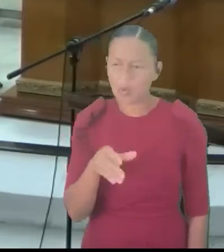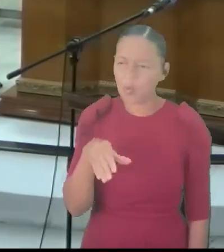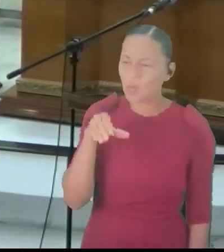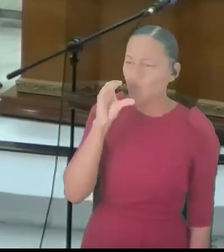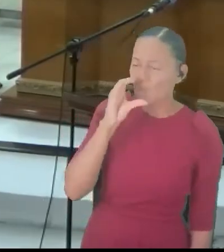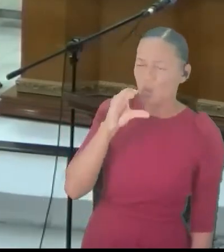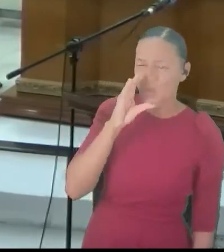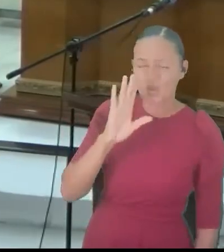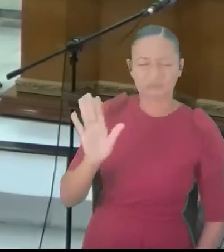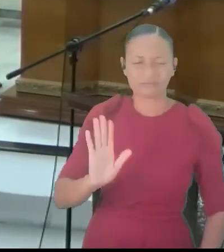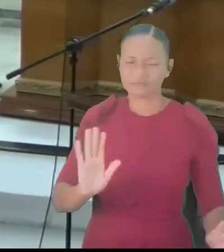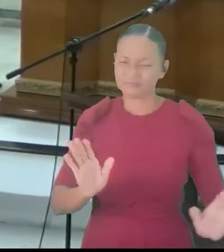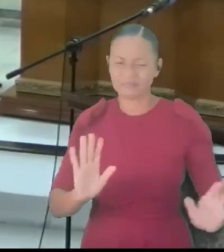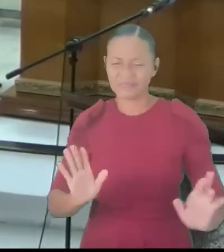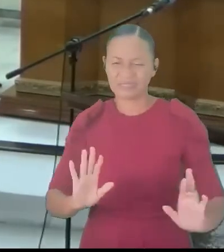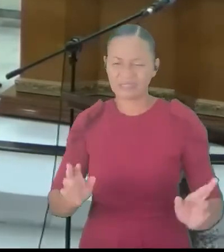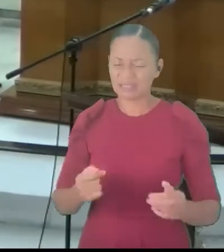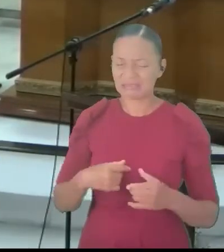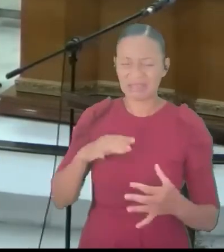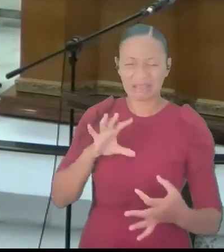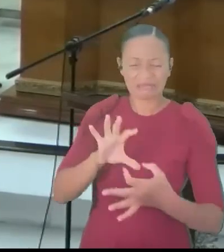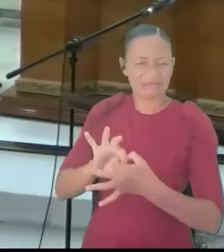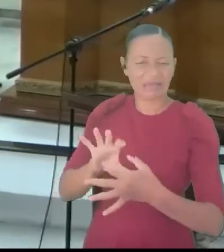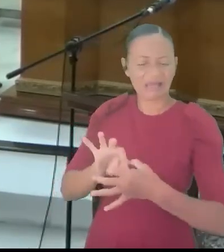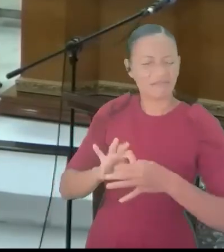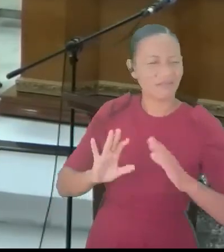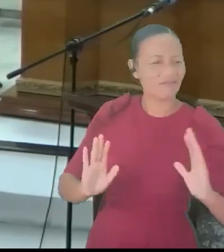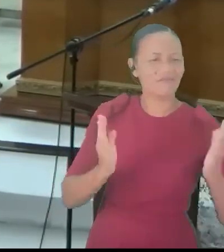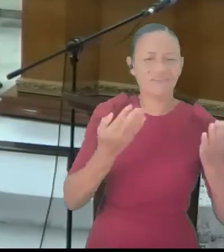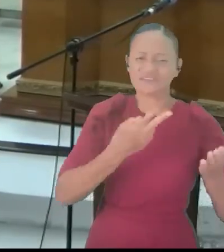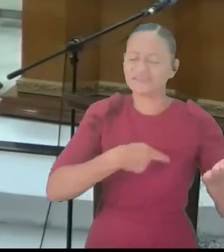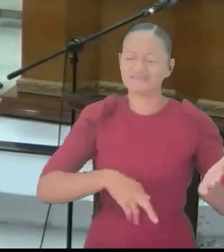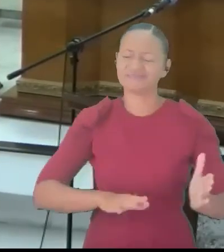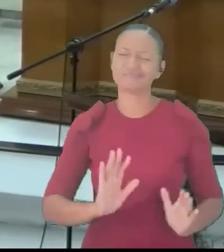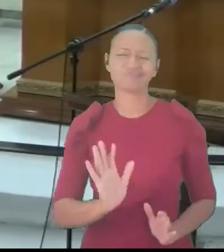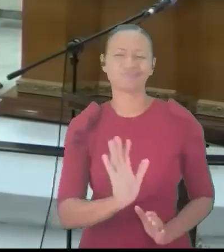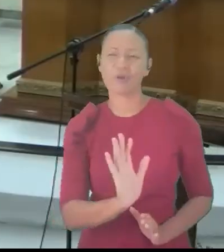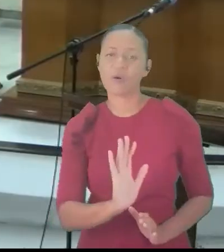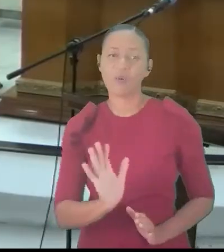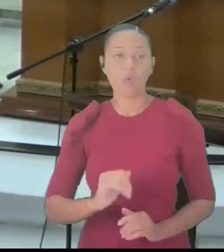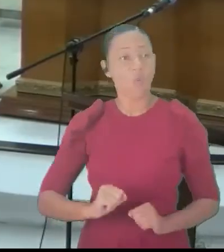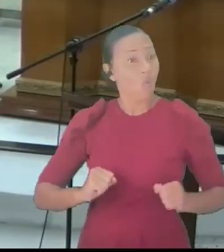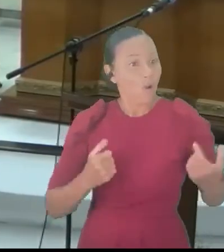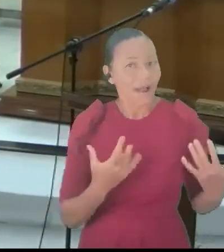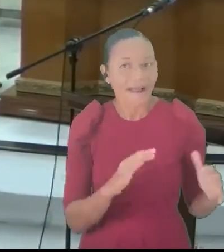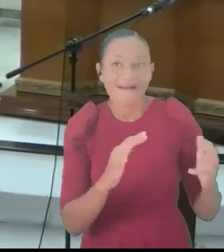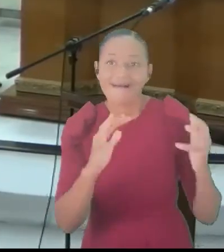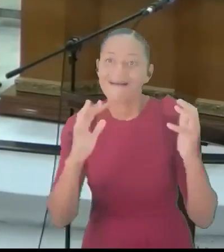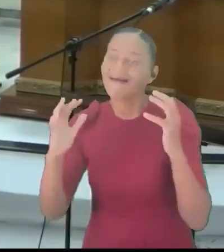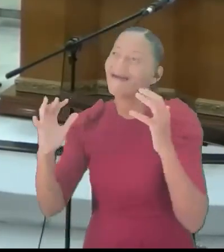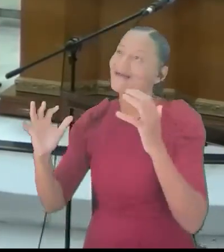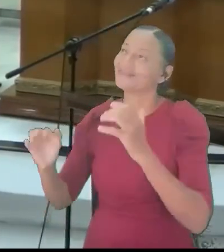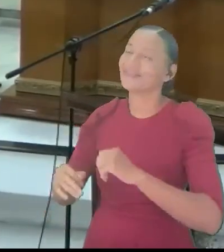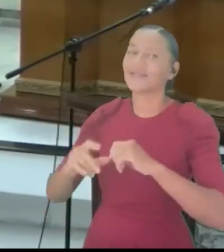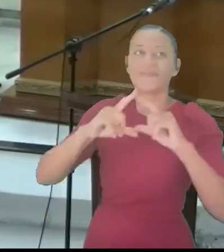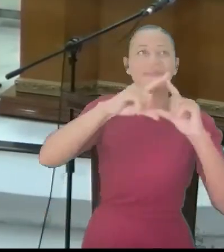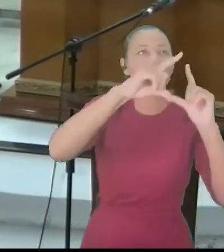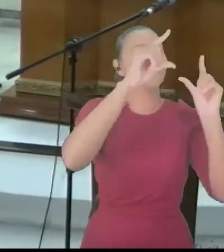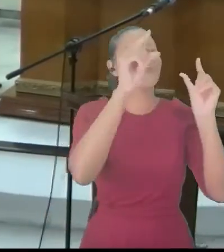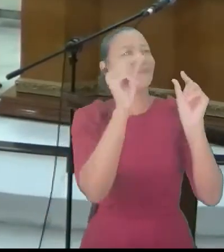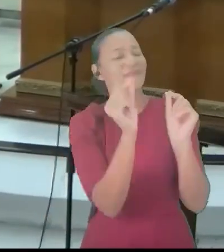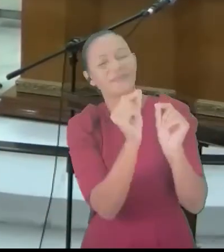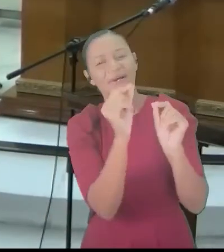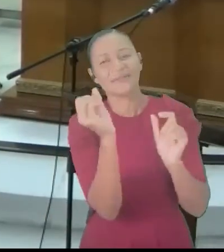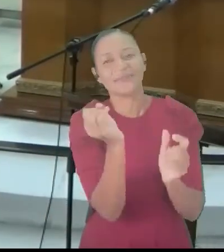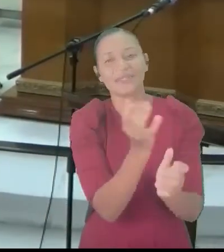ou com relação a alguma festividade religiosa, ou a celebração das luas novas, ou dos